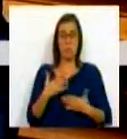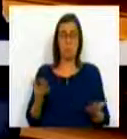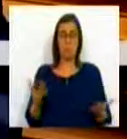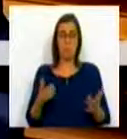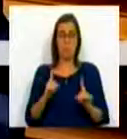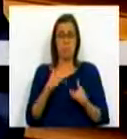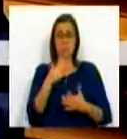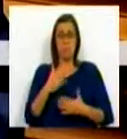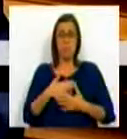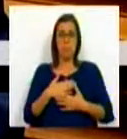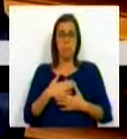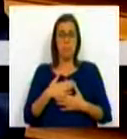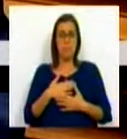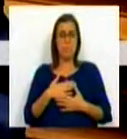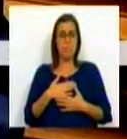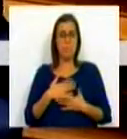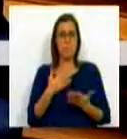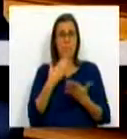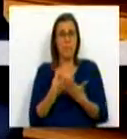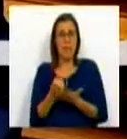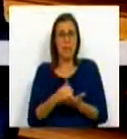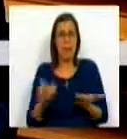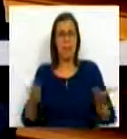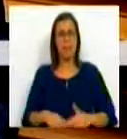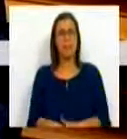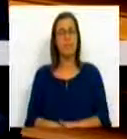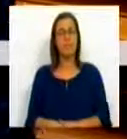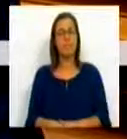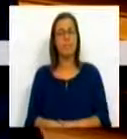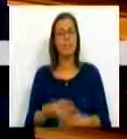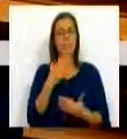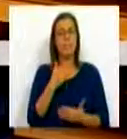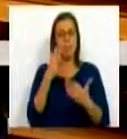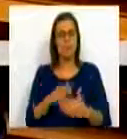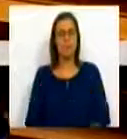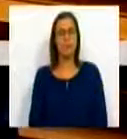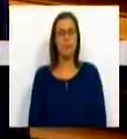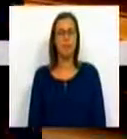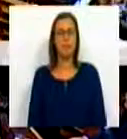a lado nenhum. Muito obrigado.